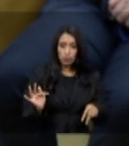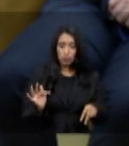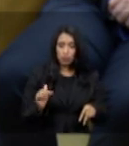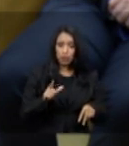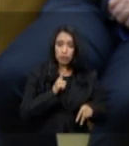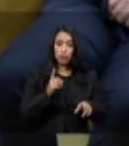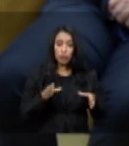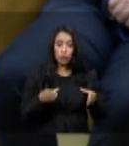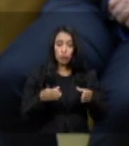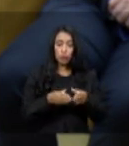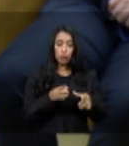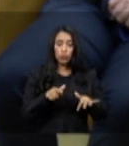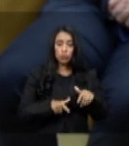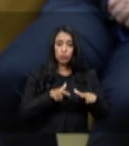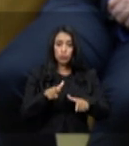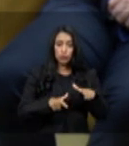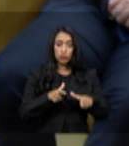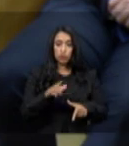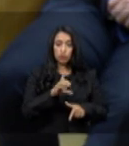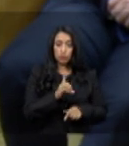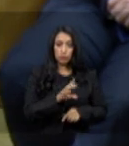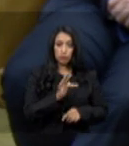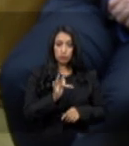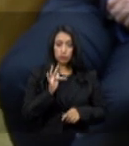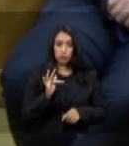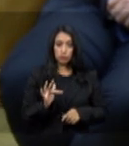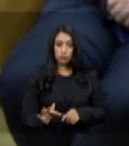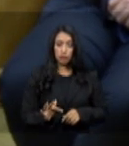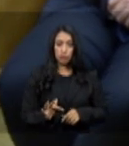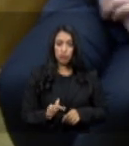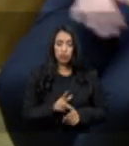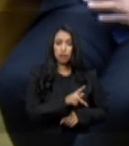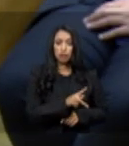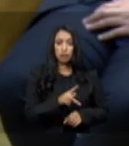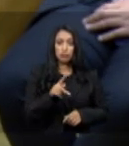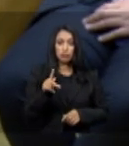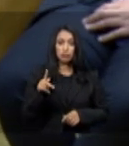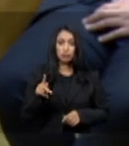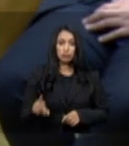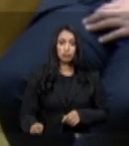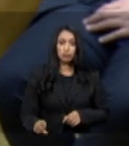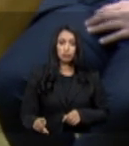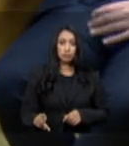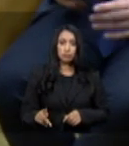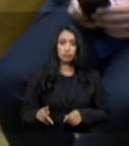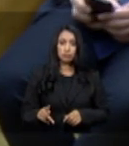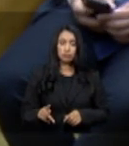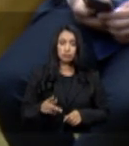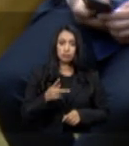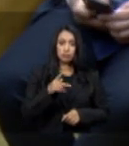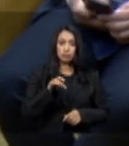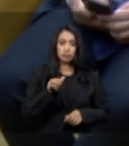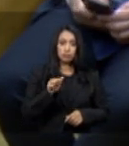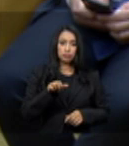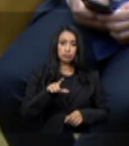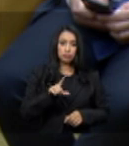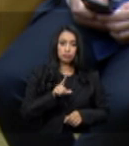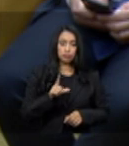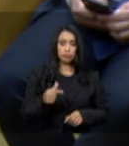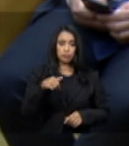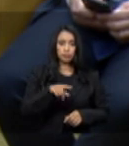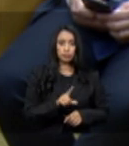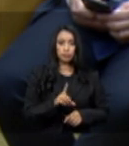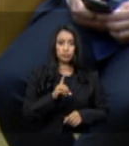foi instituído um grupo de trabalho no âmbito federal presidido por uma das magistrados da vara de execuções penais aqui do